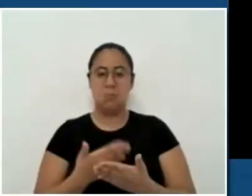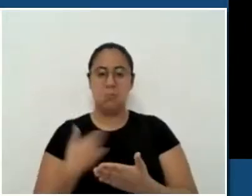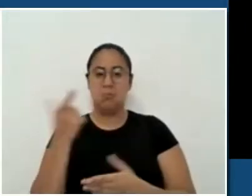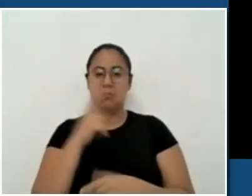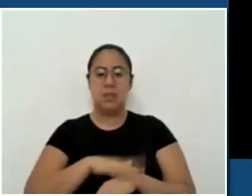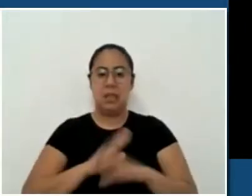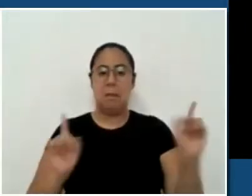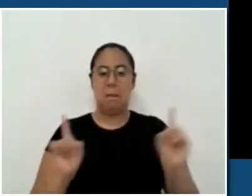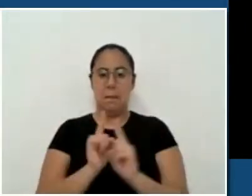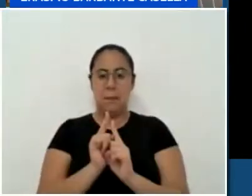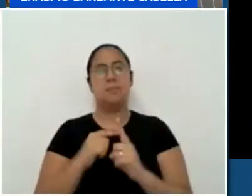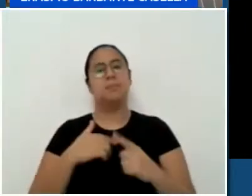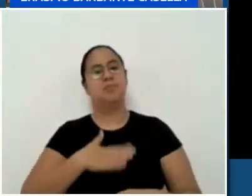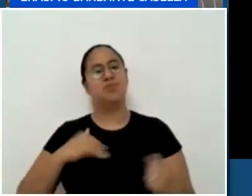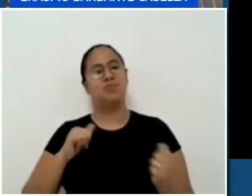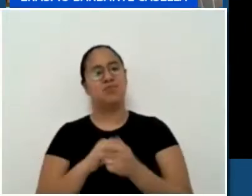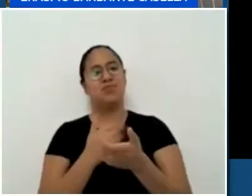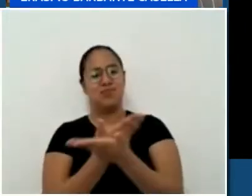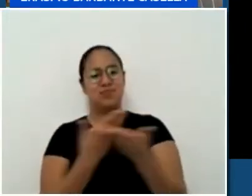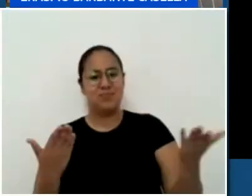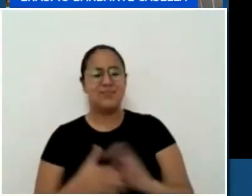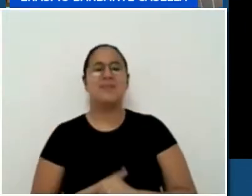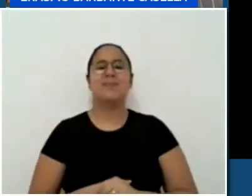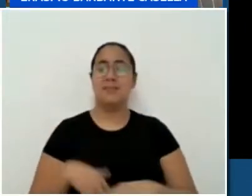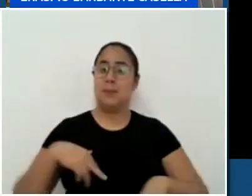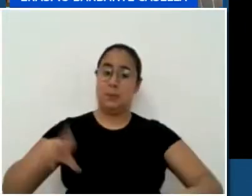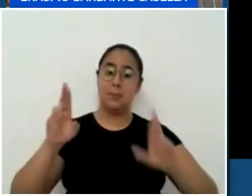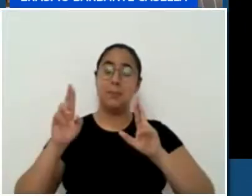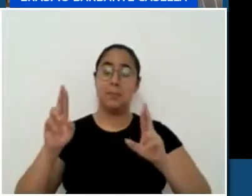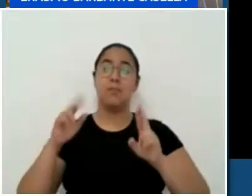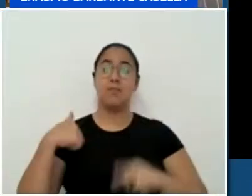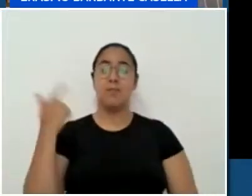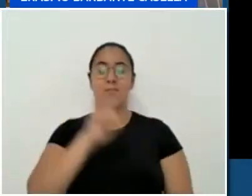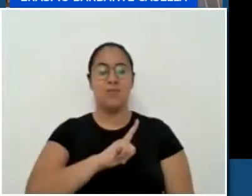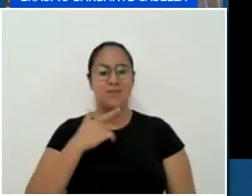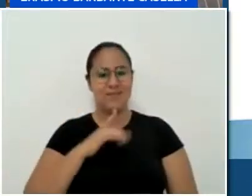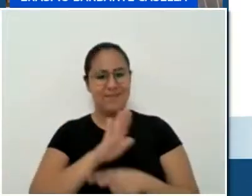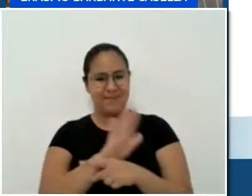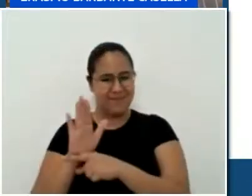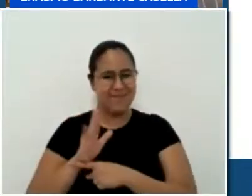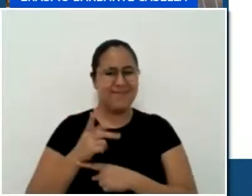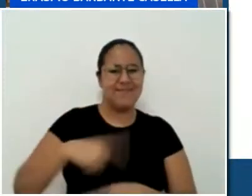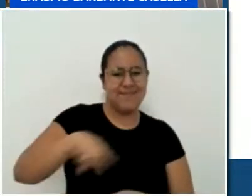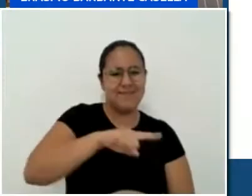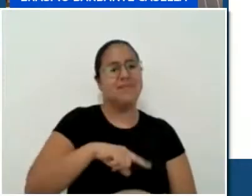um prazer estar aqui com vocês. Espero que eu possa ter contribuído um pouco.